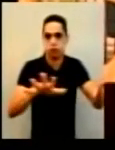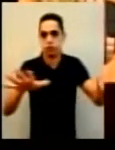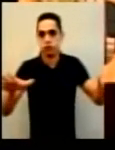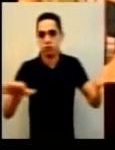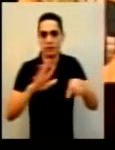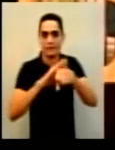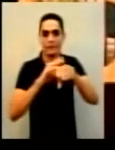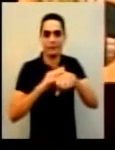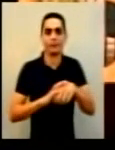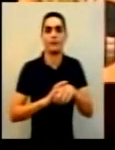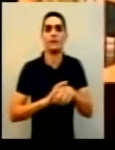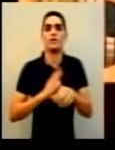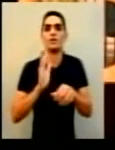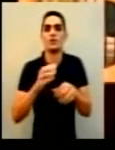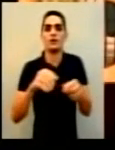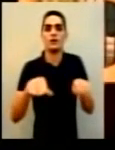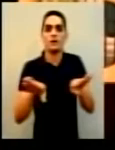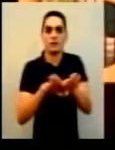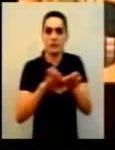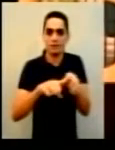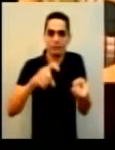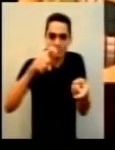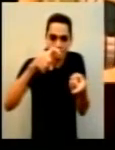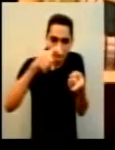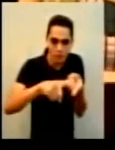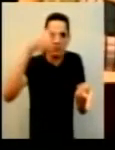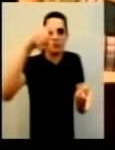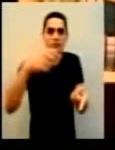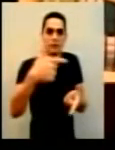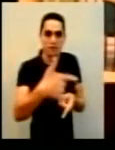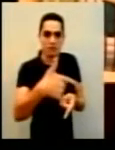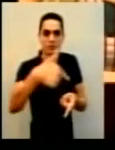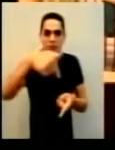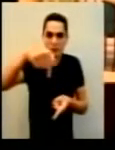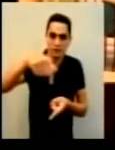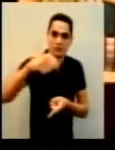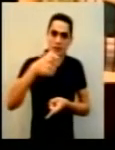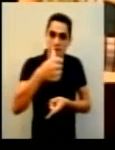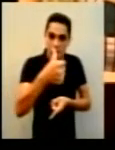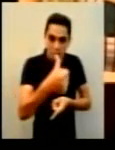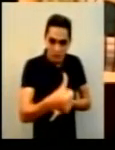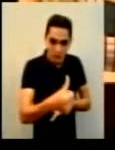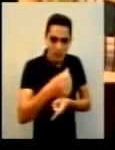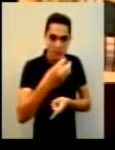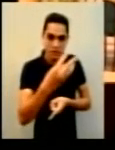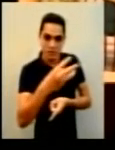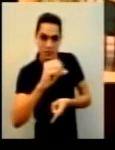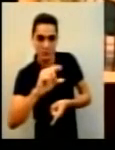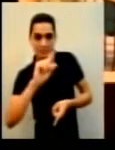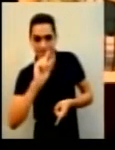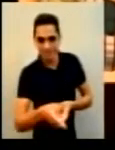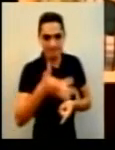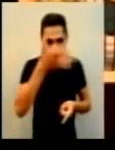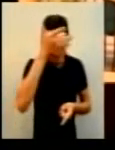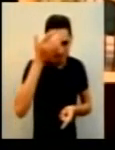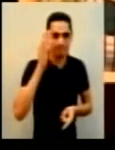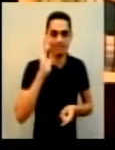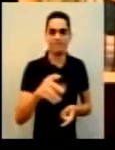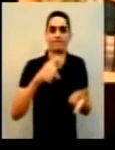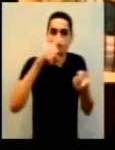doença. Também foram testados 27.630 pessoas. Dessas pessoas, né,